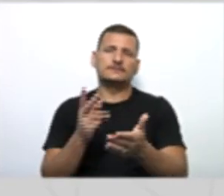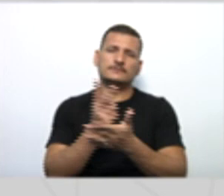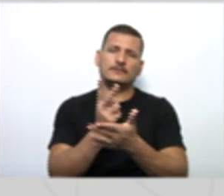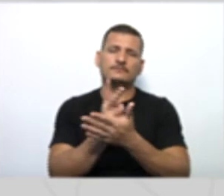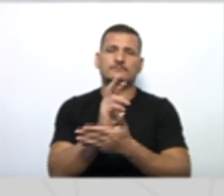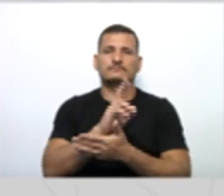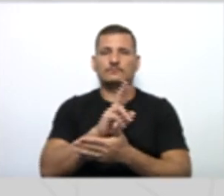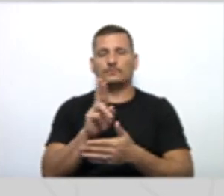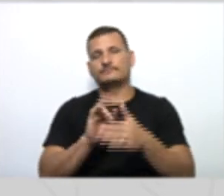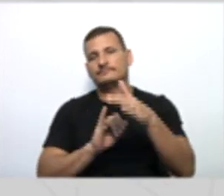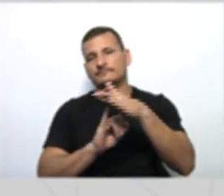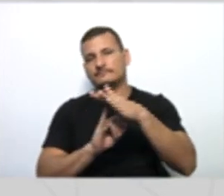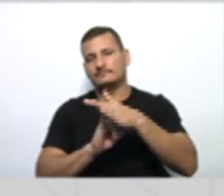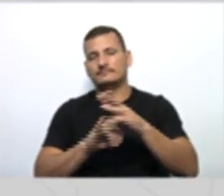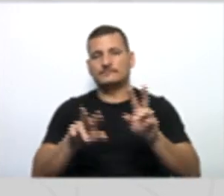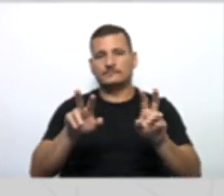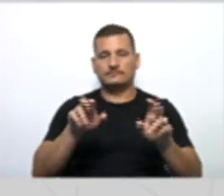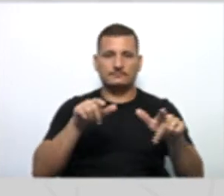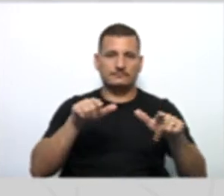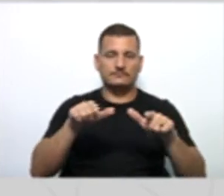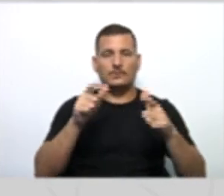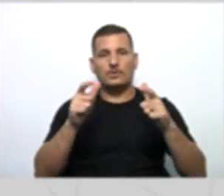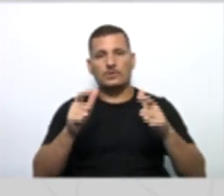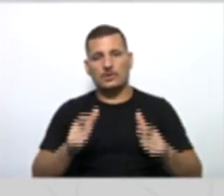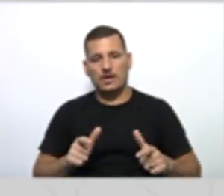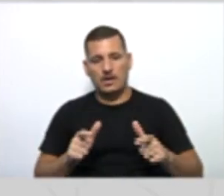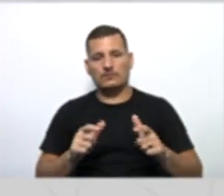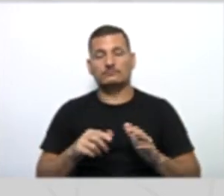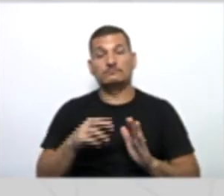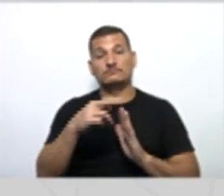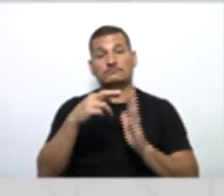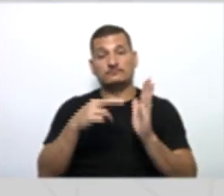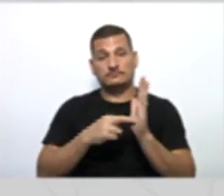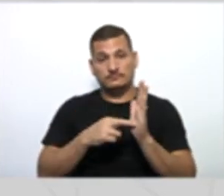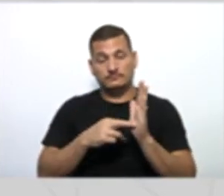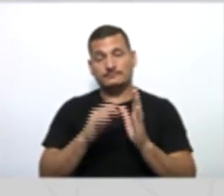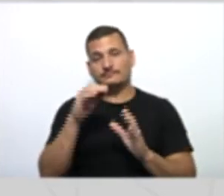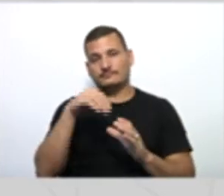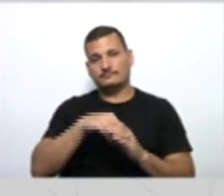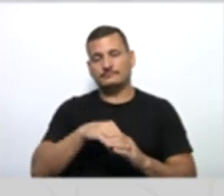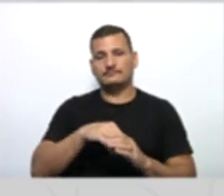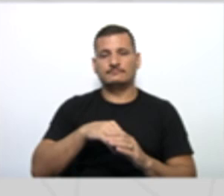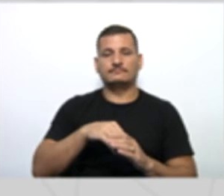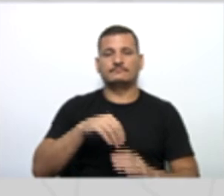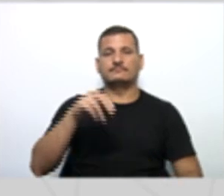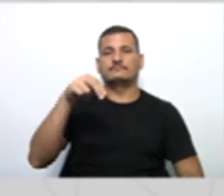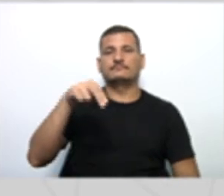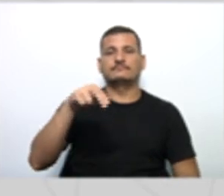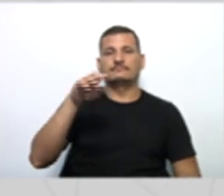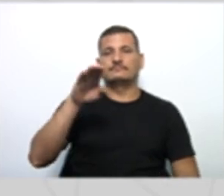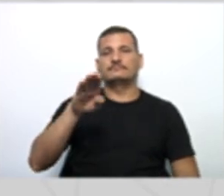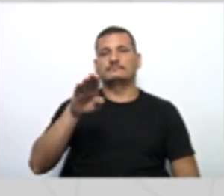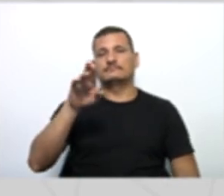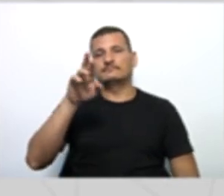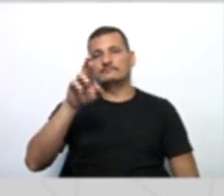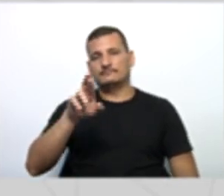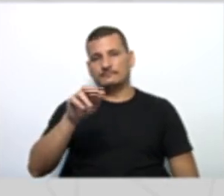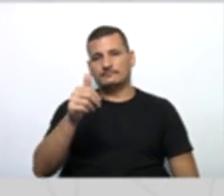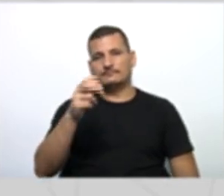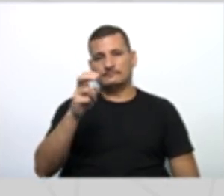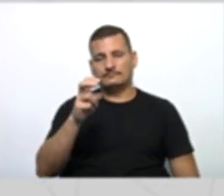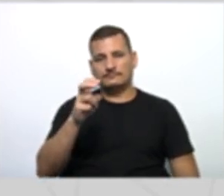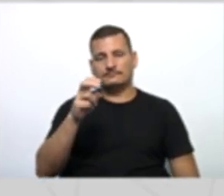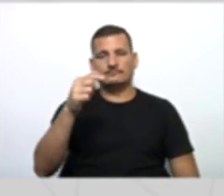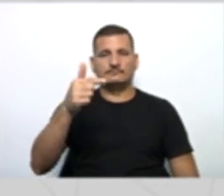do trabalho, o local. Essas normas estão contidas na NBR 15287, a gente não